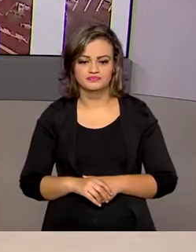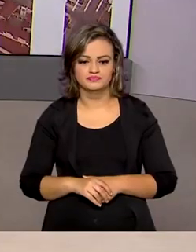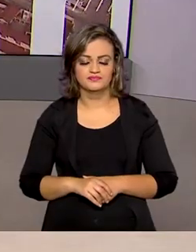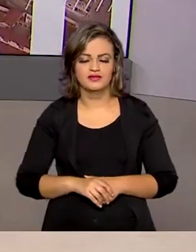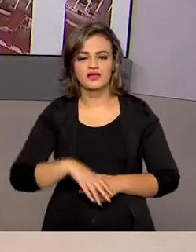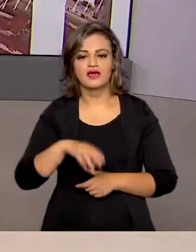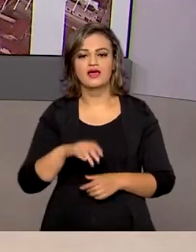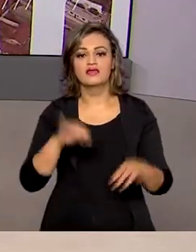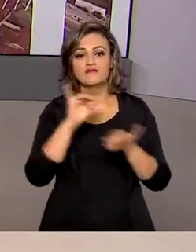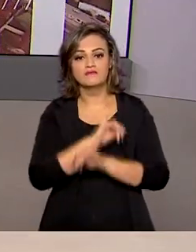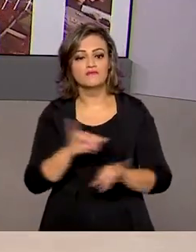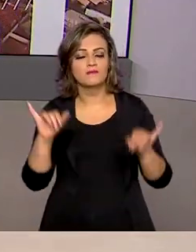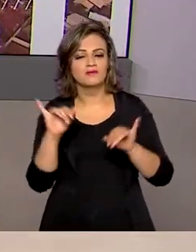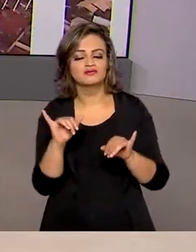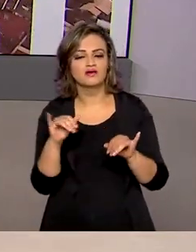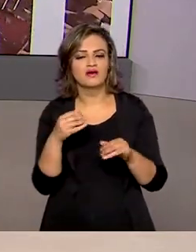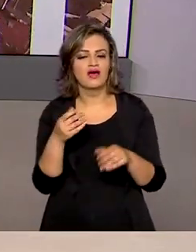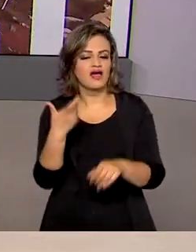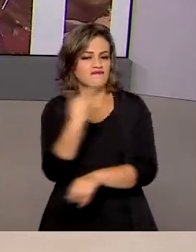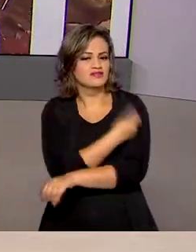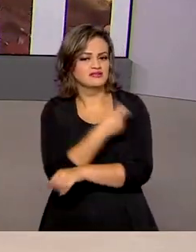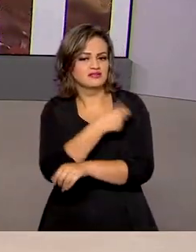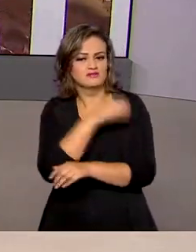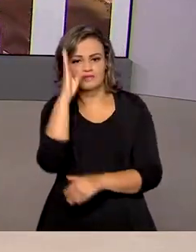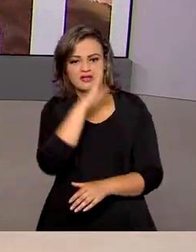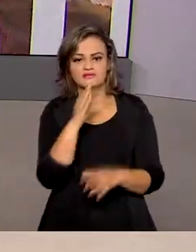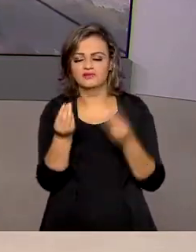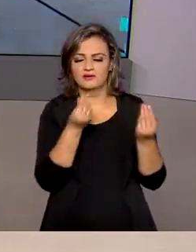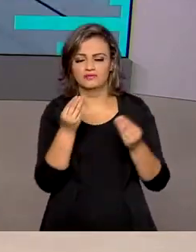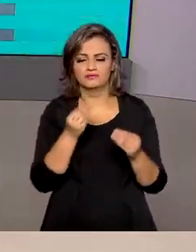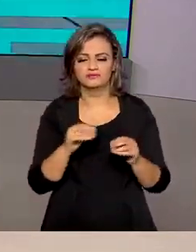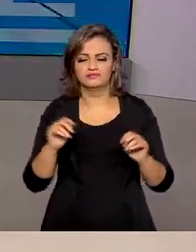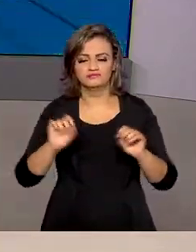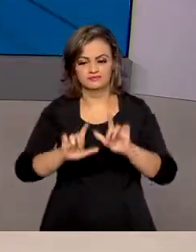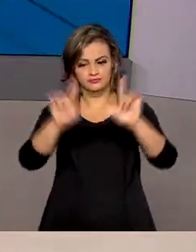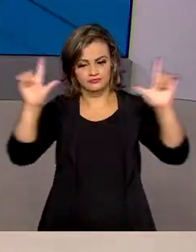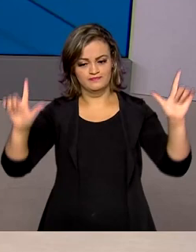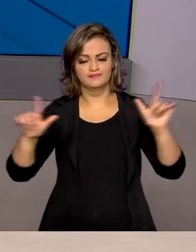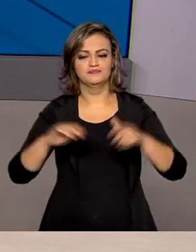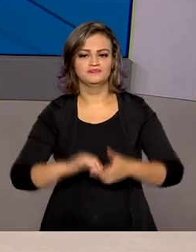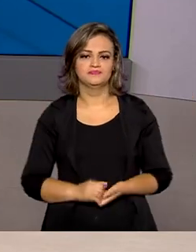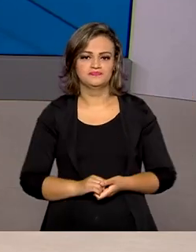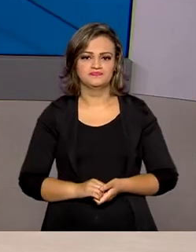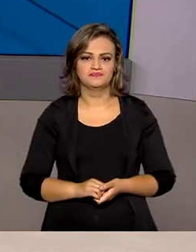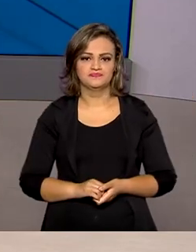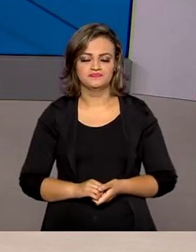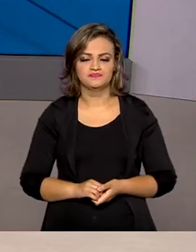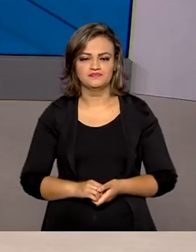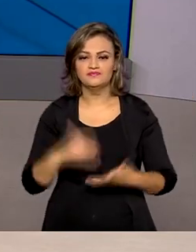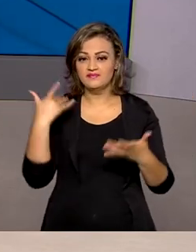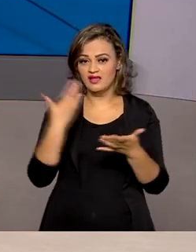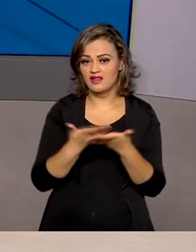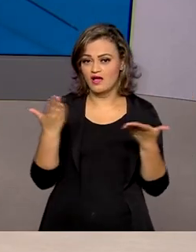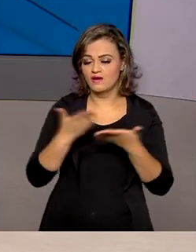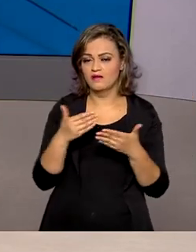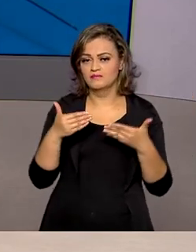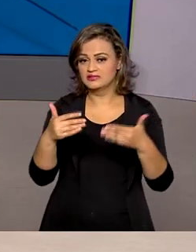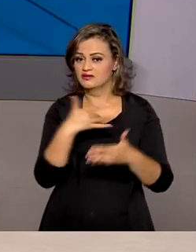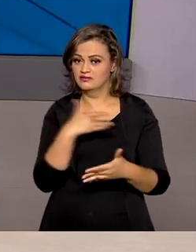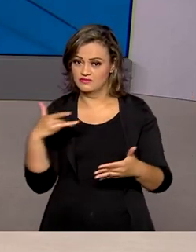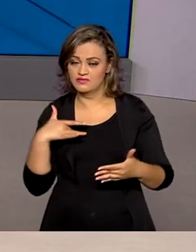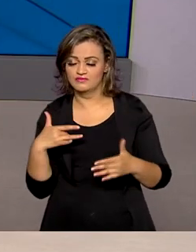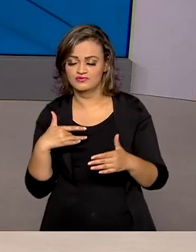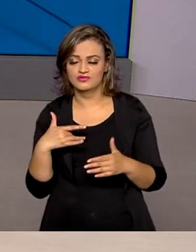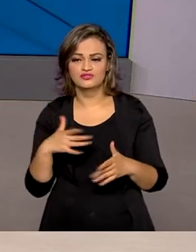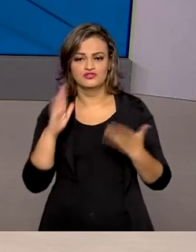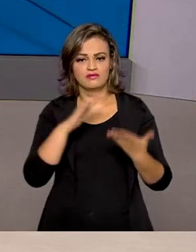e vamos conferir então agora como está a vacinação no Brasil os números estão aqui no nosso telão até agora o ministério da